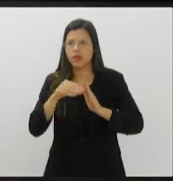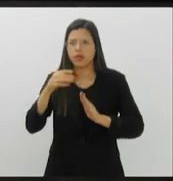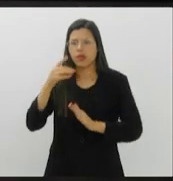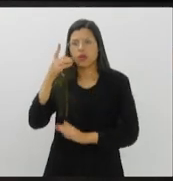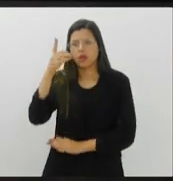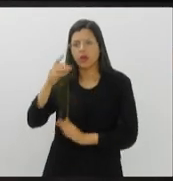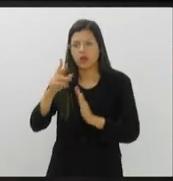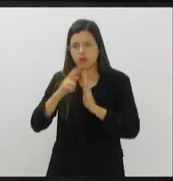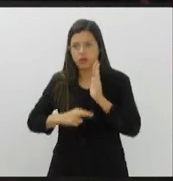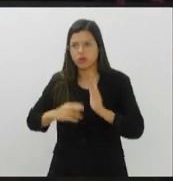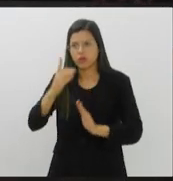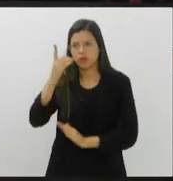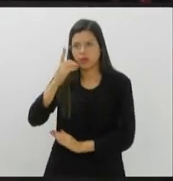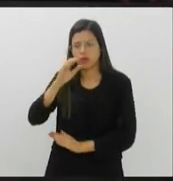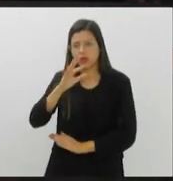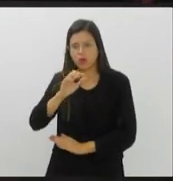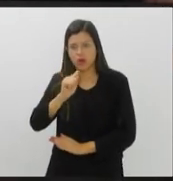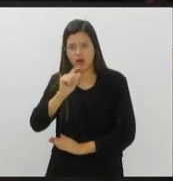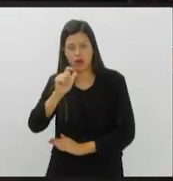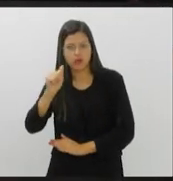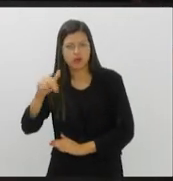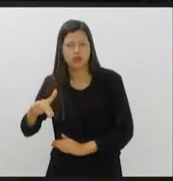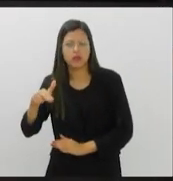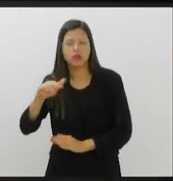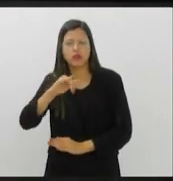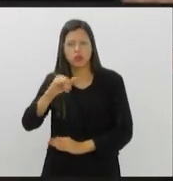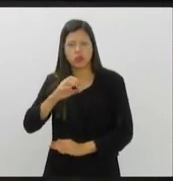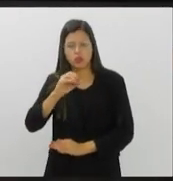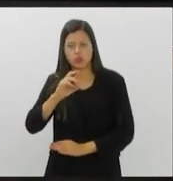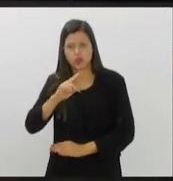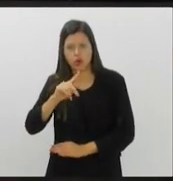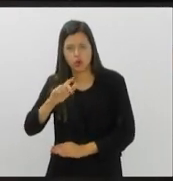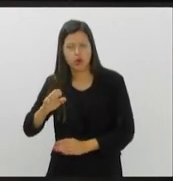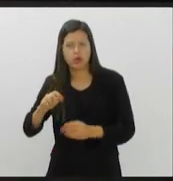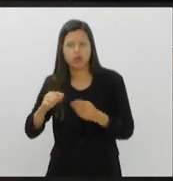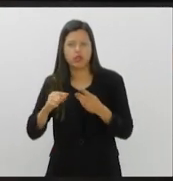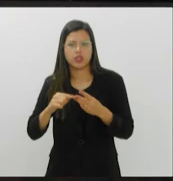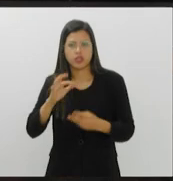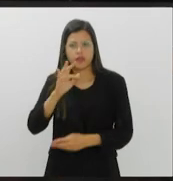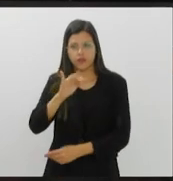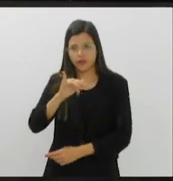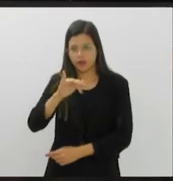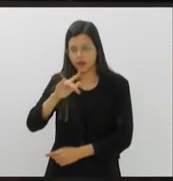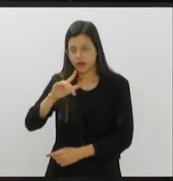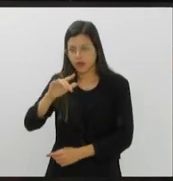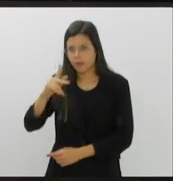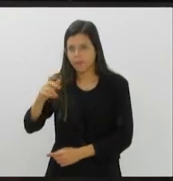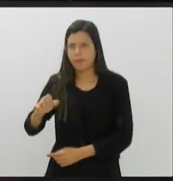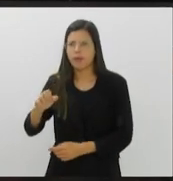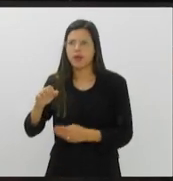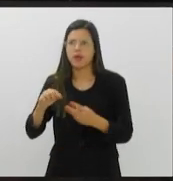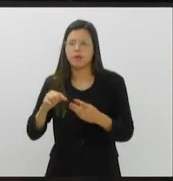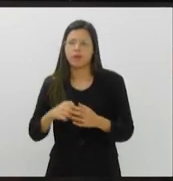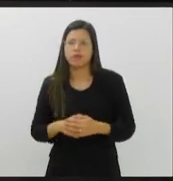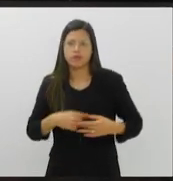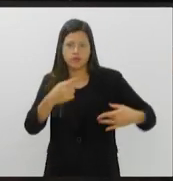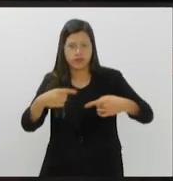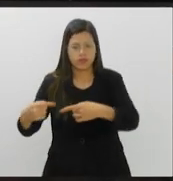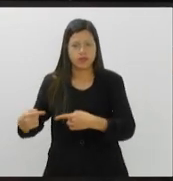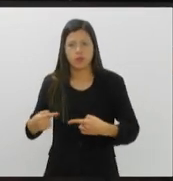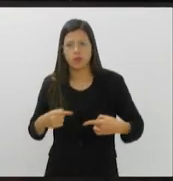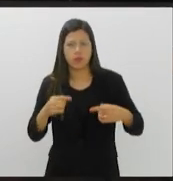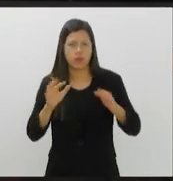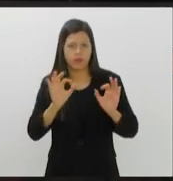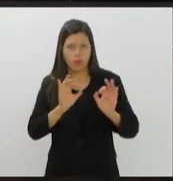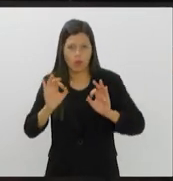Raves, Alan Lopes, Jorge Felipe Neto e Vinícius Cozzolino. Em discussão, não havendo quem queira